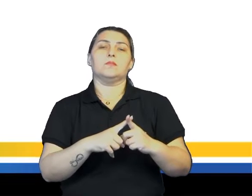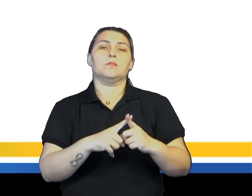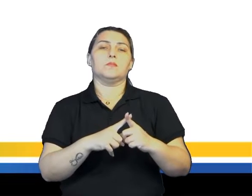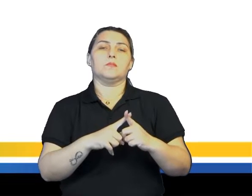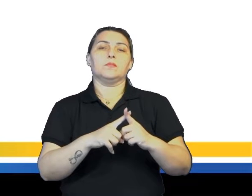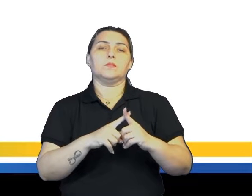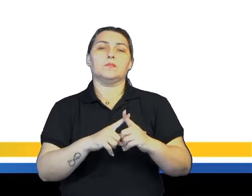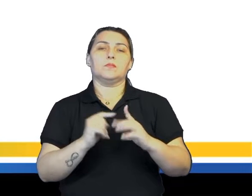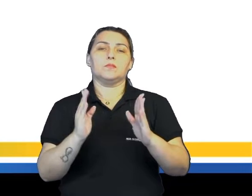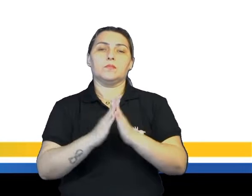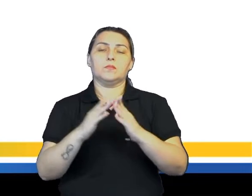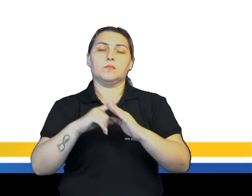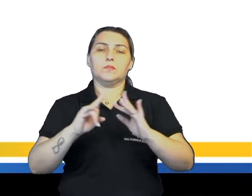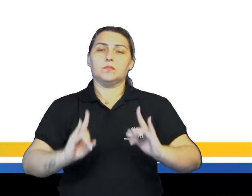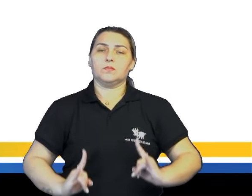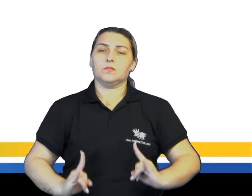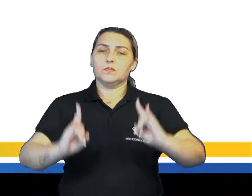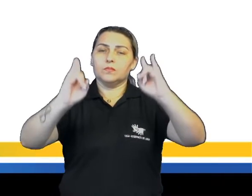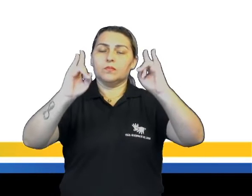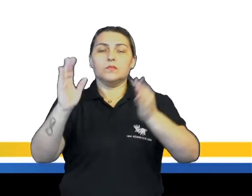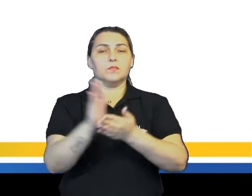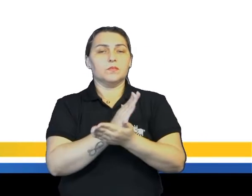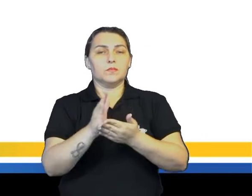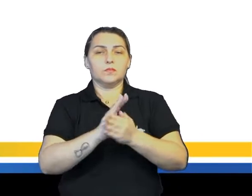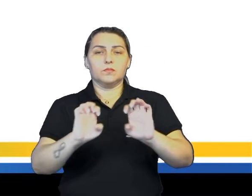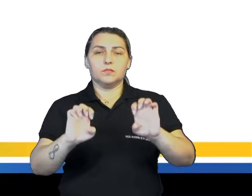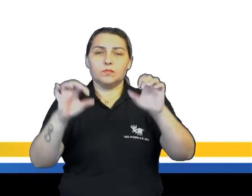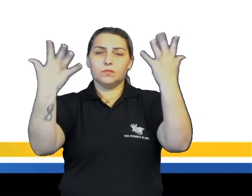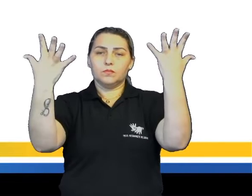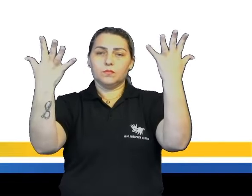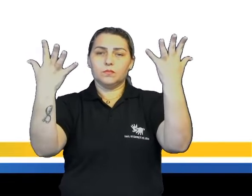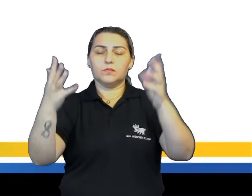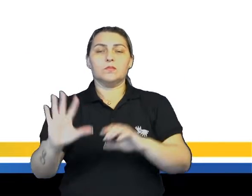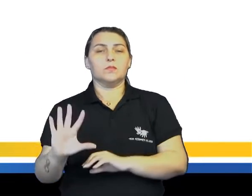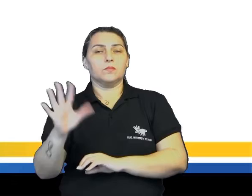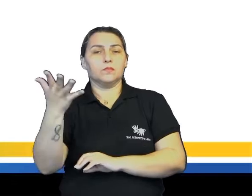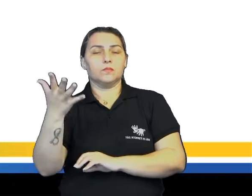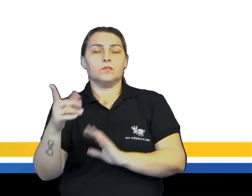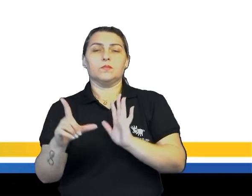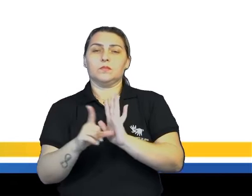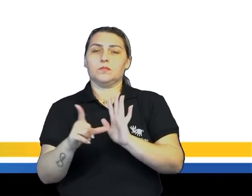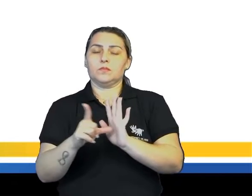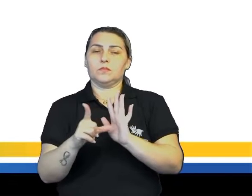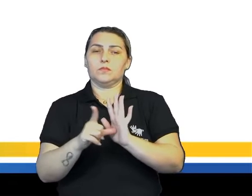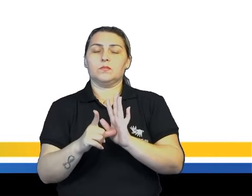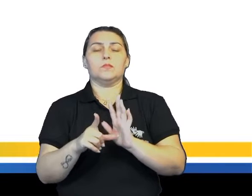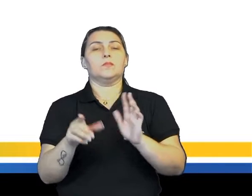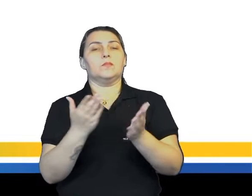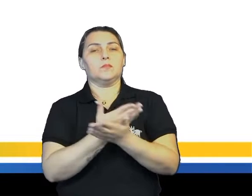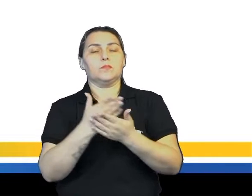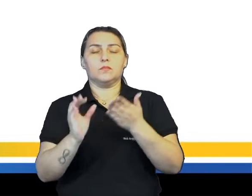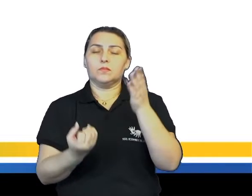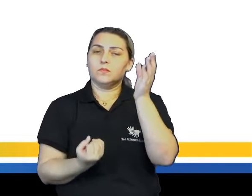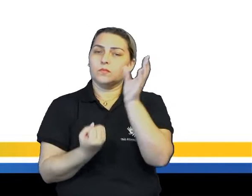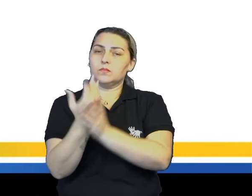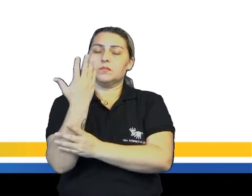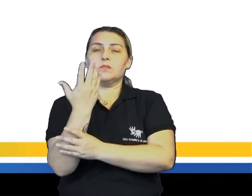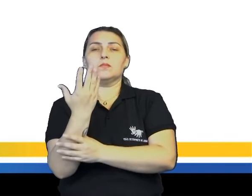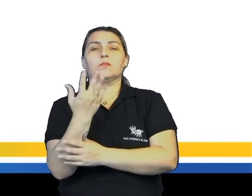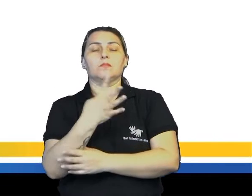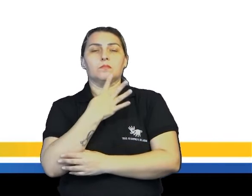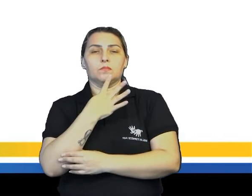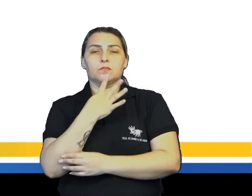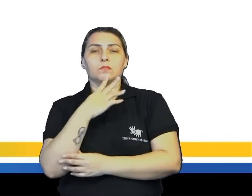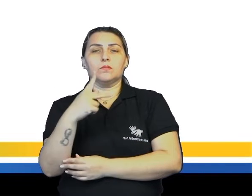templo religioso, em torno de algum evento, de alguma situação, algum comércio ali. E ali começa a surgir aquilo que a gente